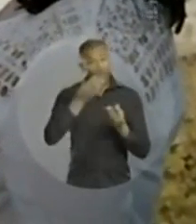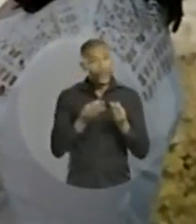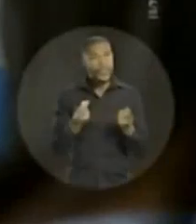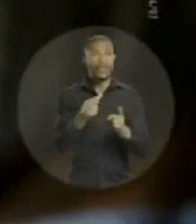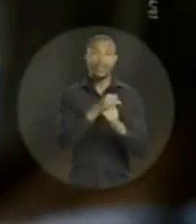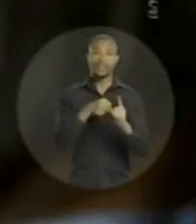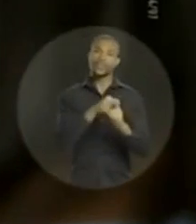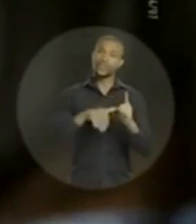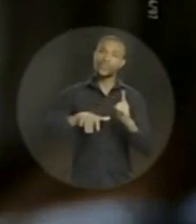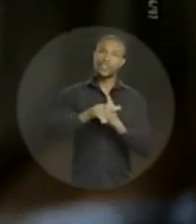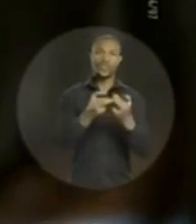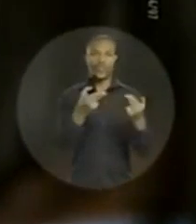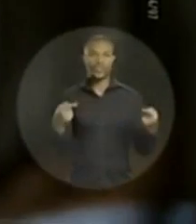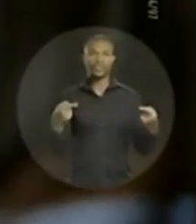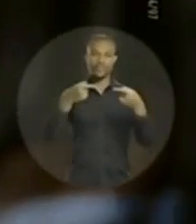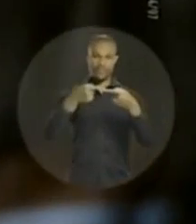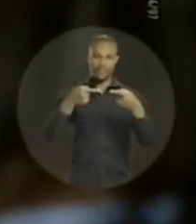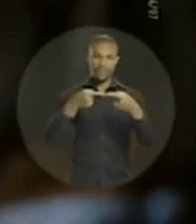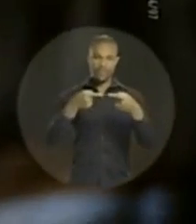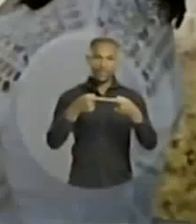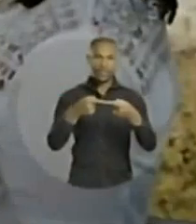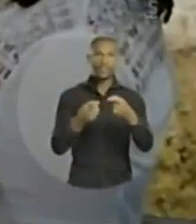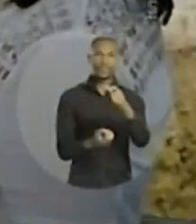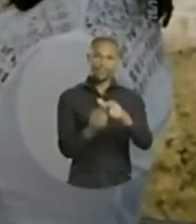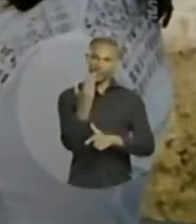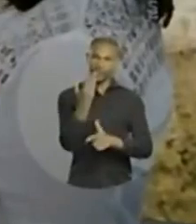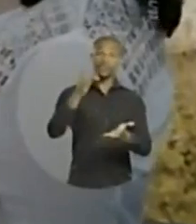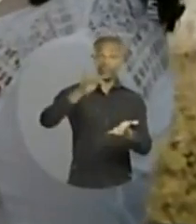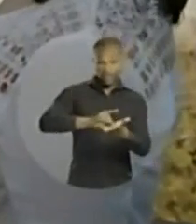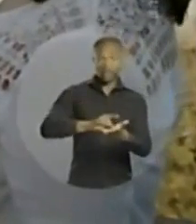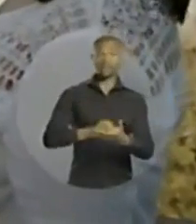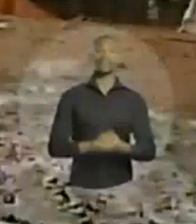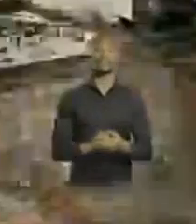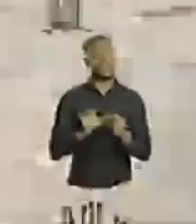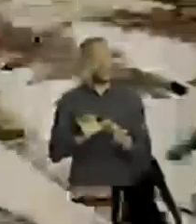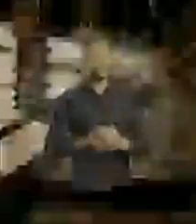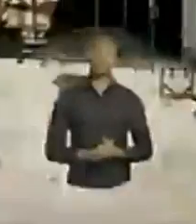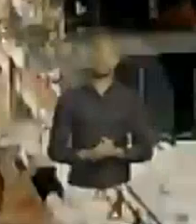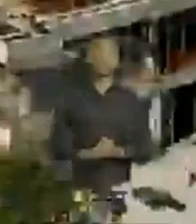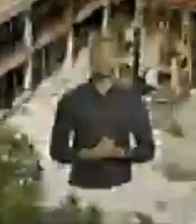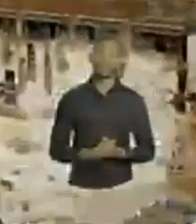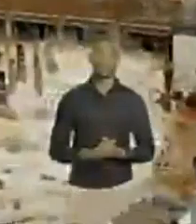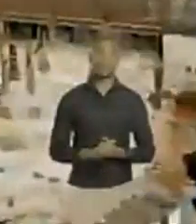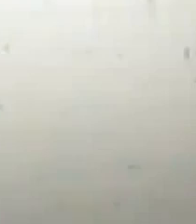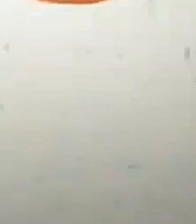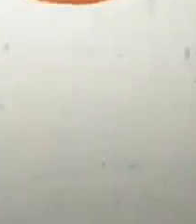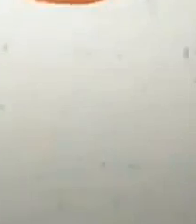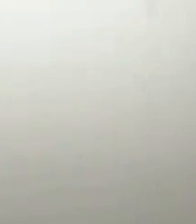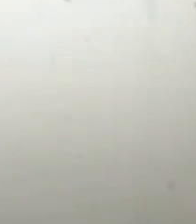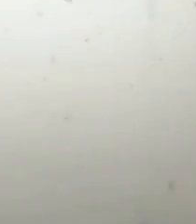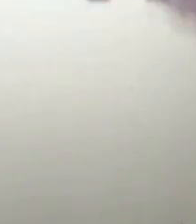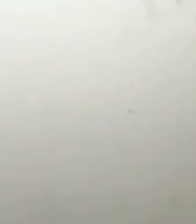tem sensibilidade social, as coisas se combinam e saem do papel. E acontece. É isso aí.